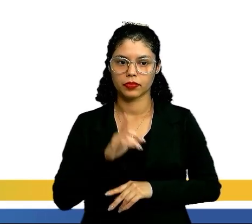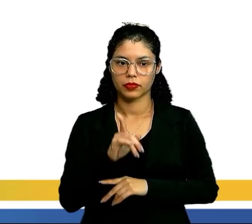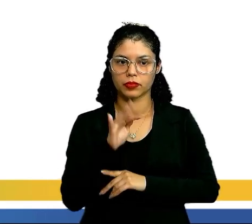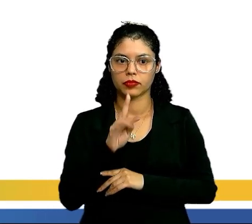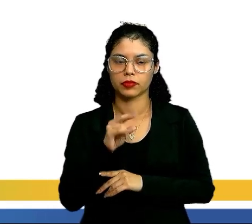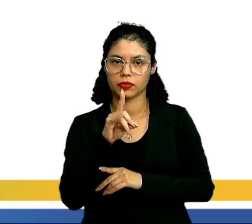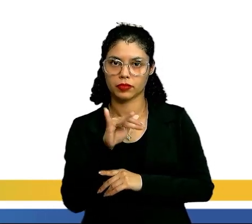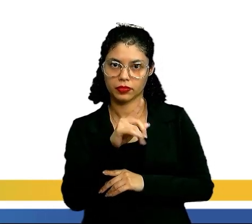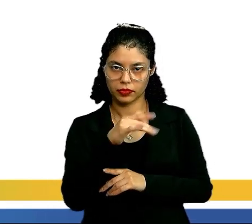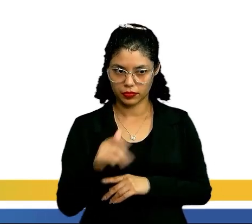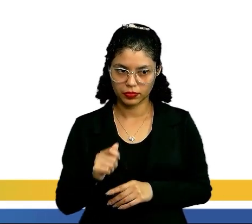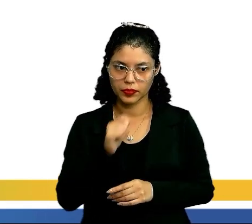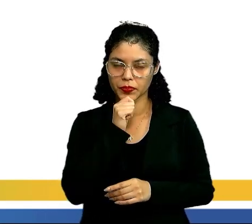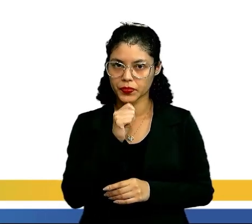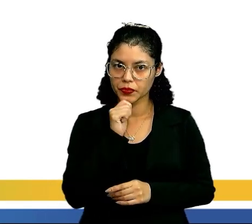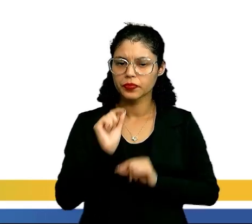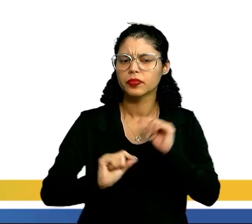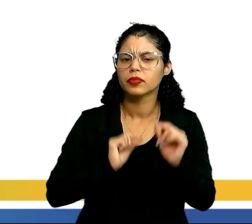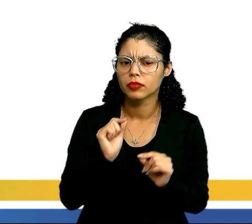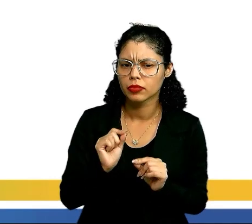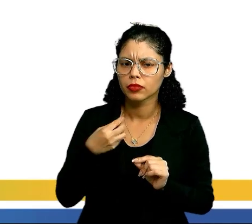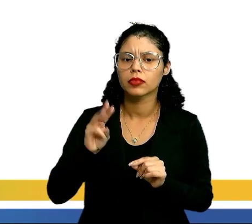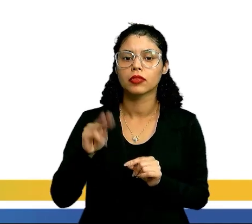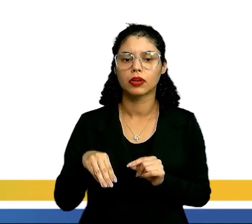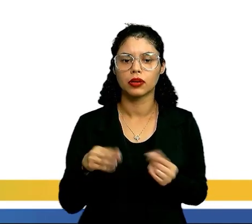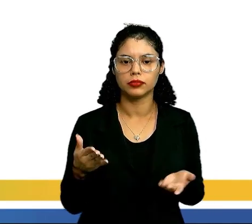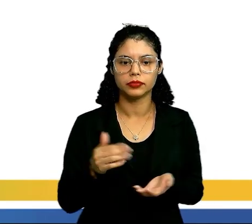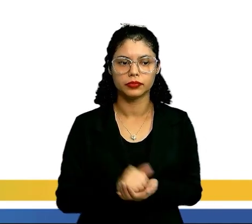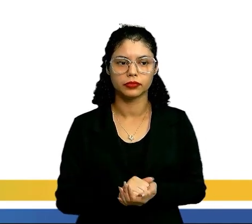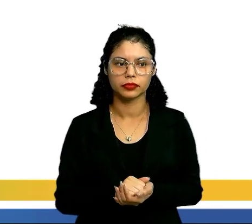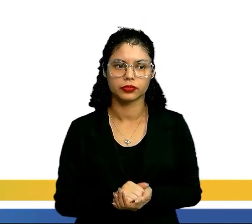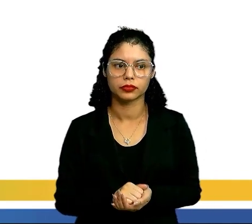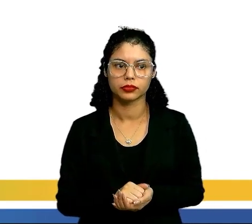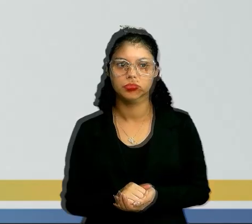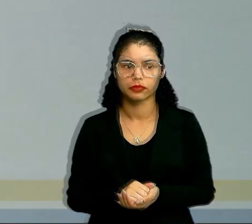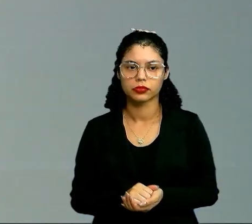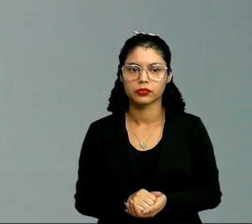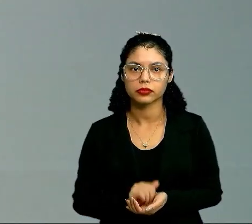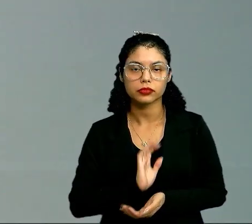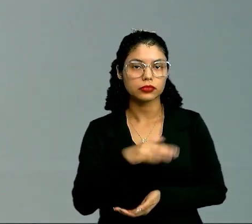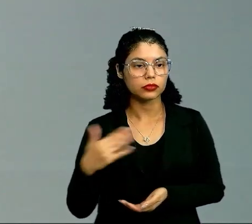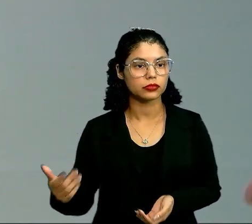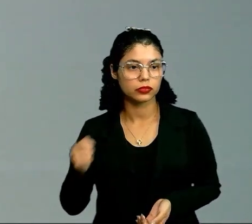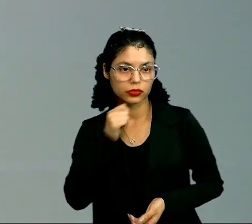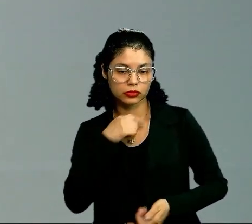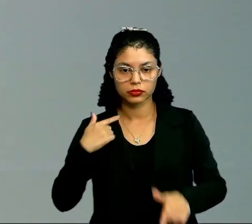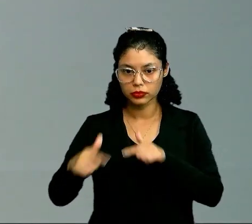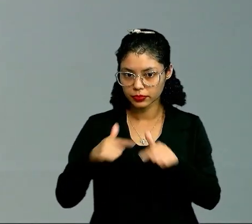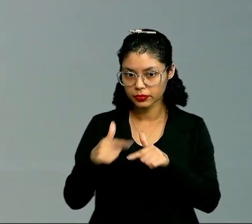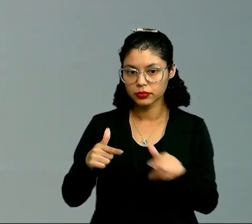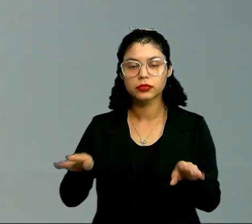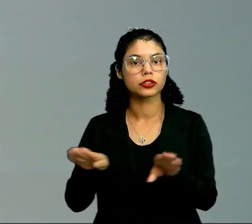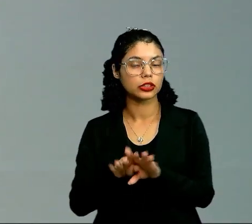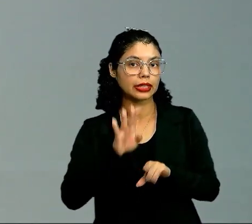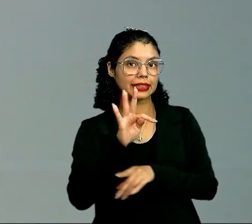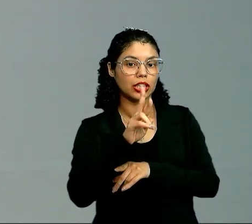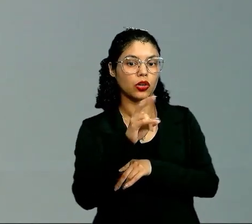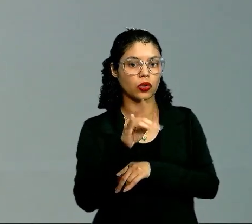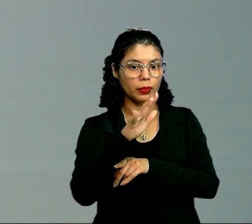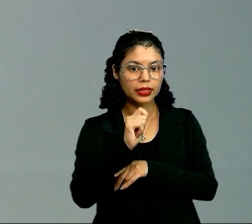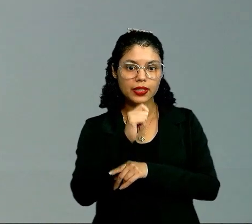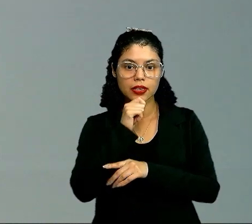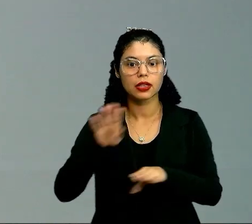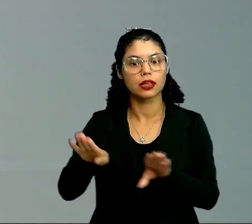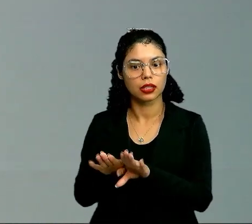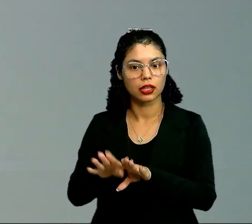geretriz. Porque quem é essa geretriz? A hipótema, ou seja, quando você está trabalhando na trigonometria,